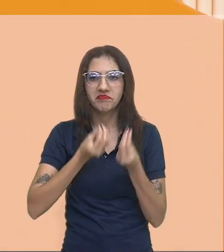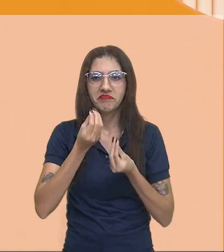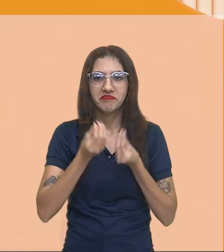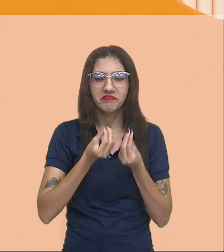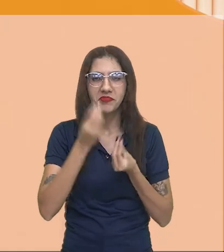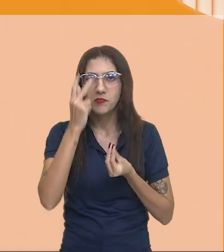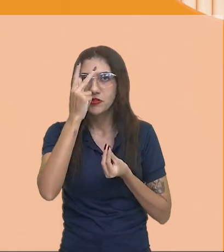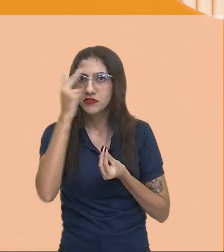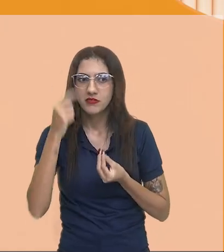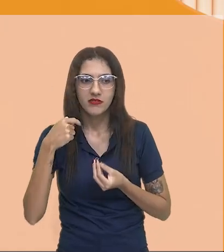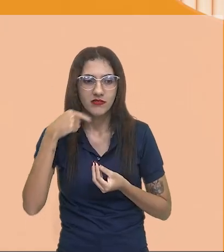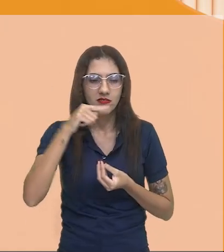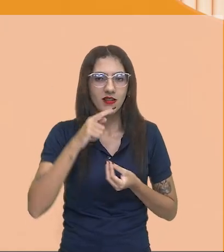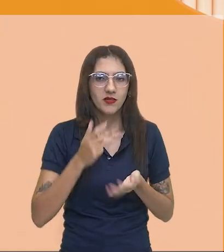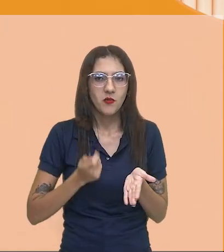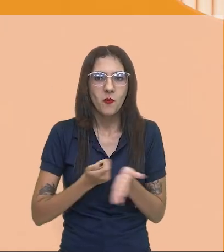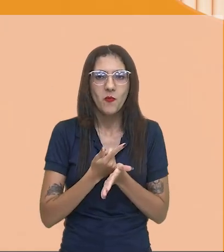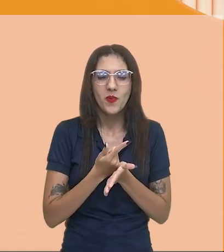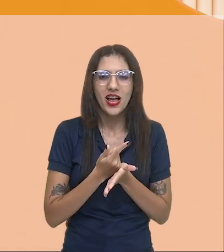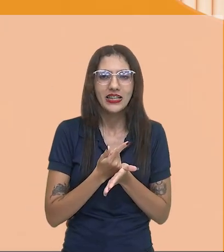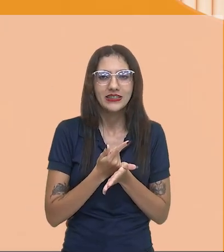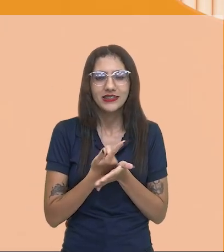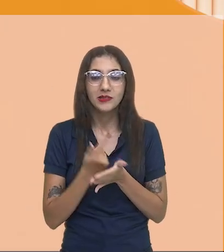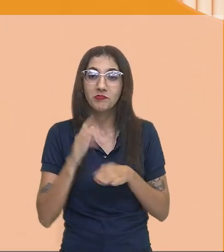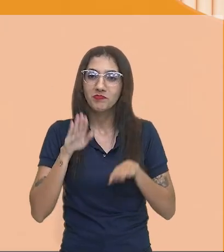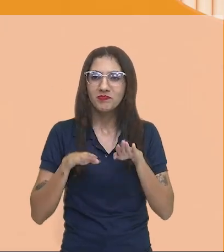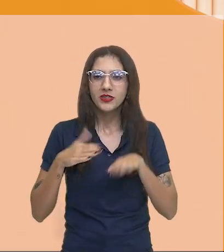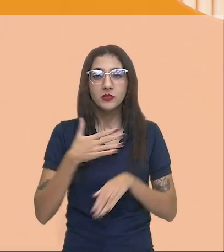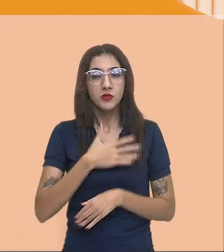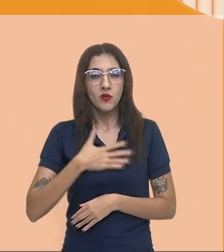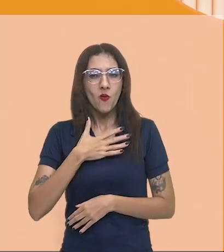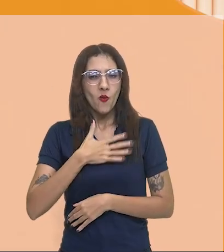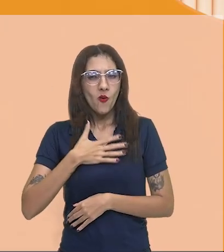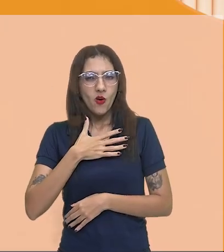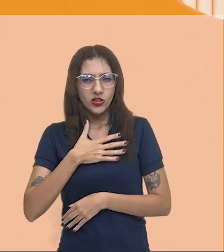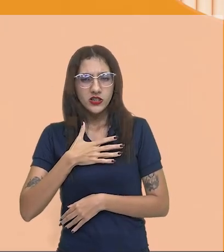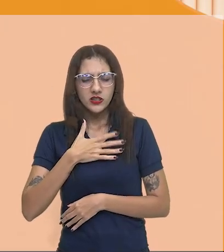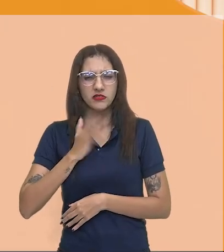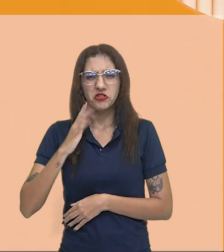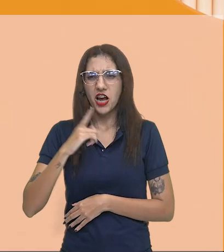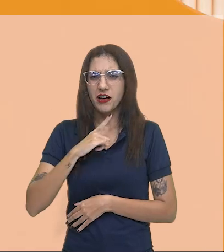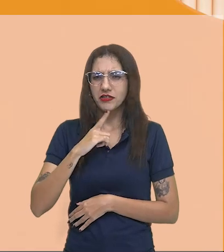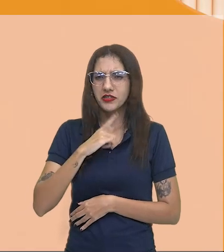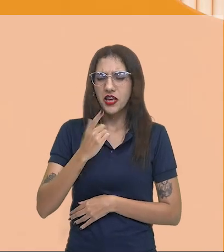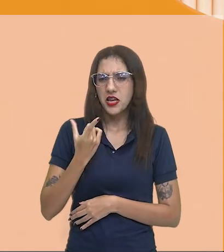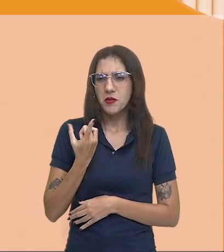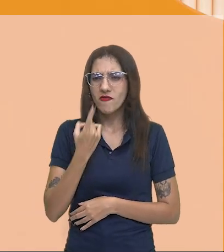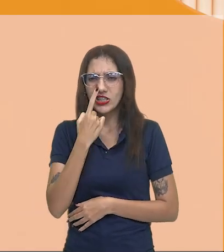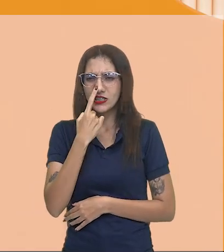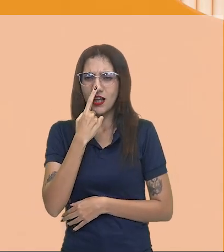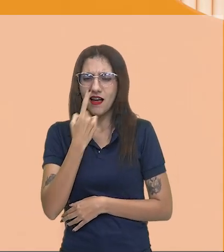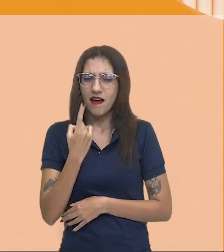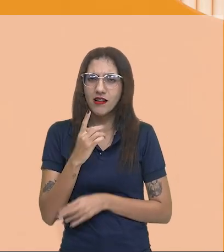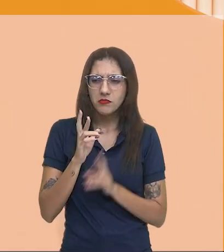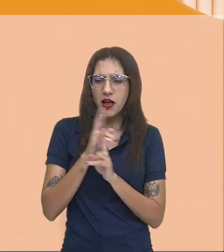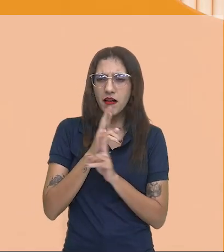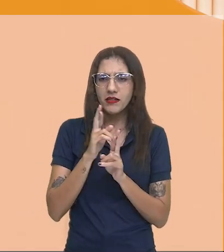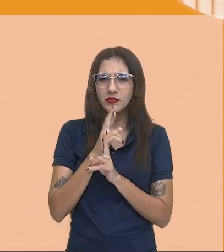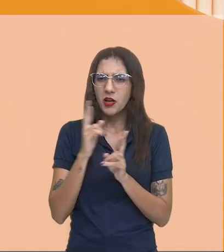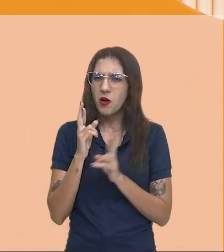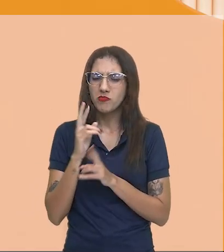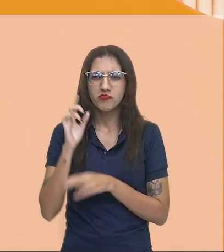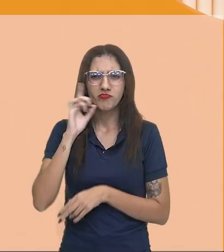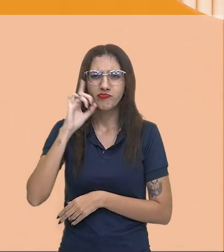que gostam, que consomem normalmente, porque faz parte dessa cultura, o modelo econômico, a